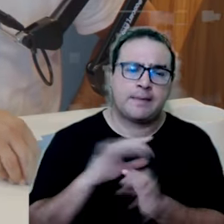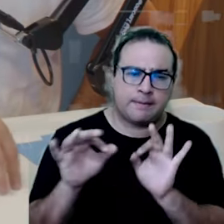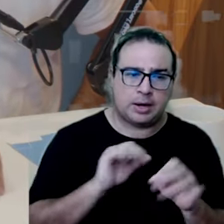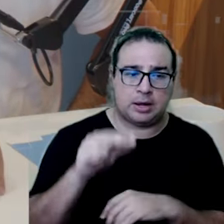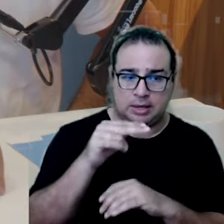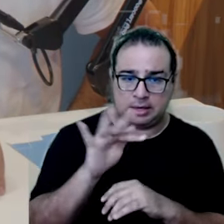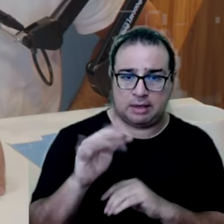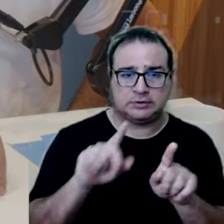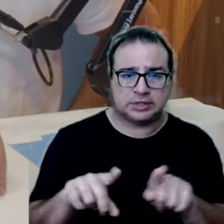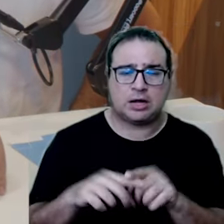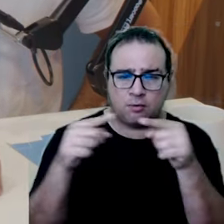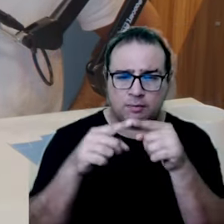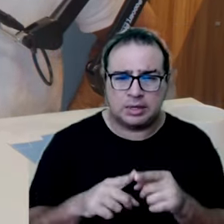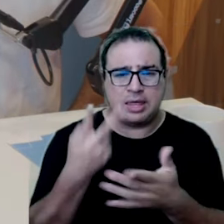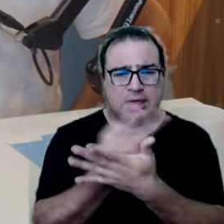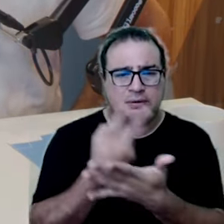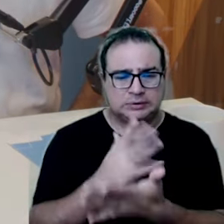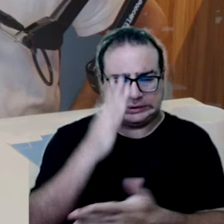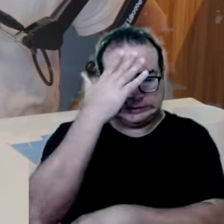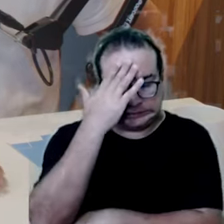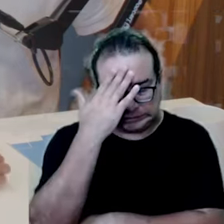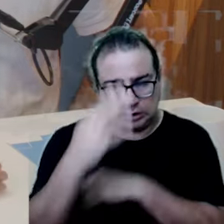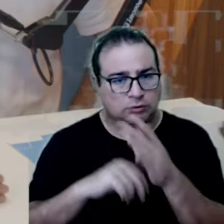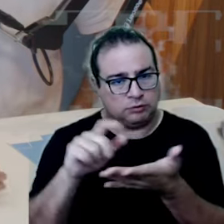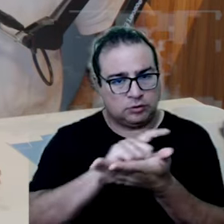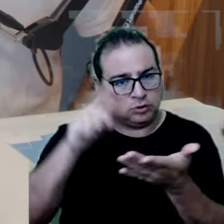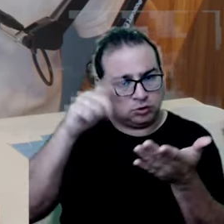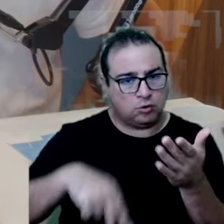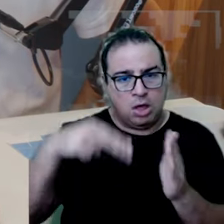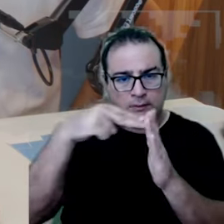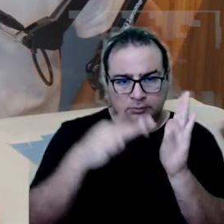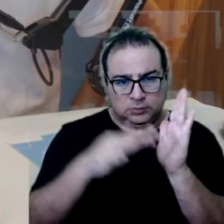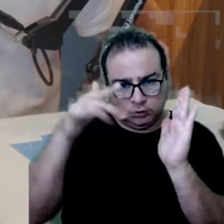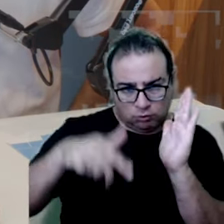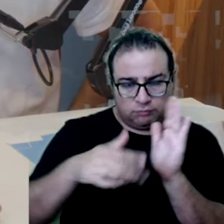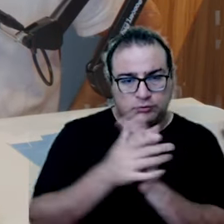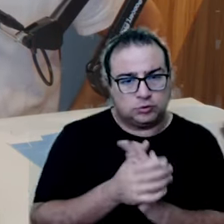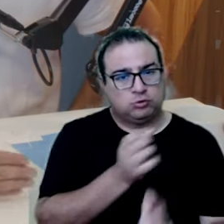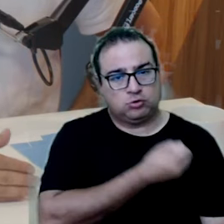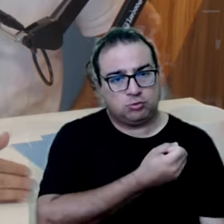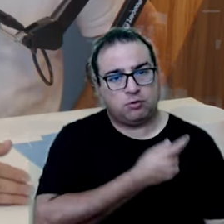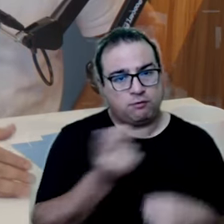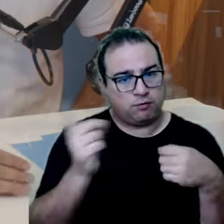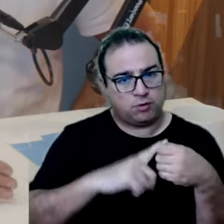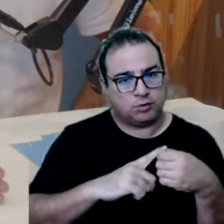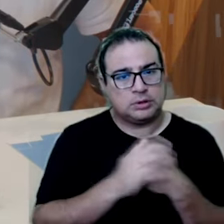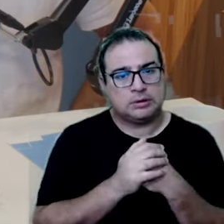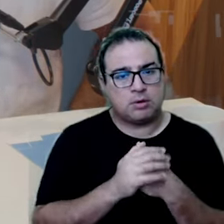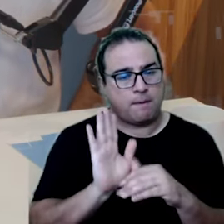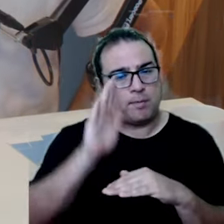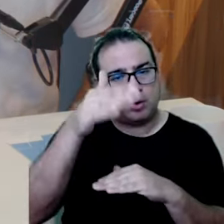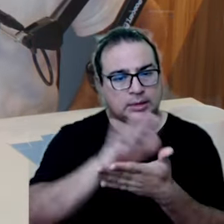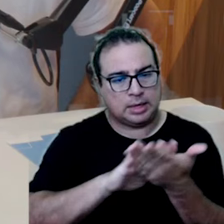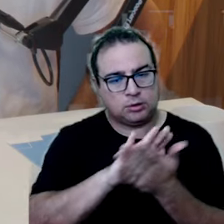tô emitindo uma nota fiscal e a nota fiscal deu um erro você for emitir uma nova nota fiscal o número vai retornar não vai ter um problema